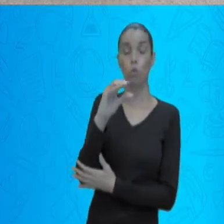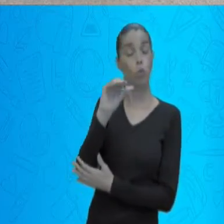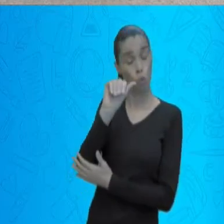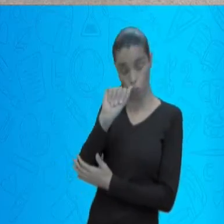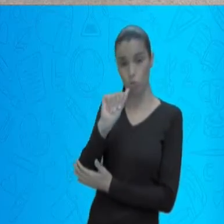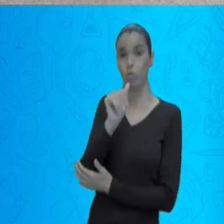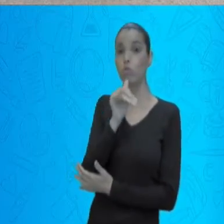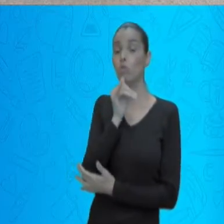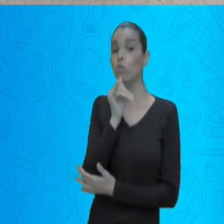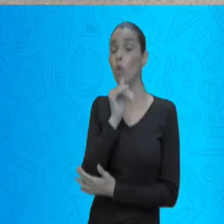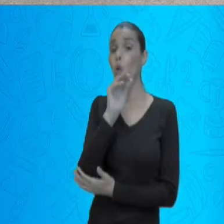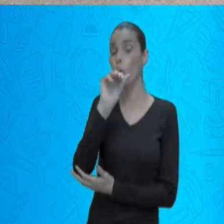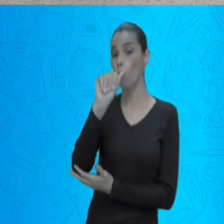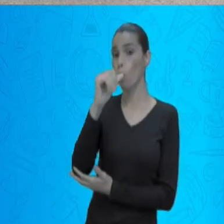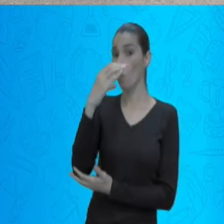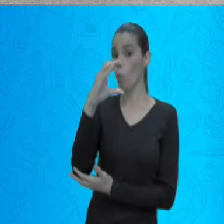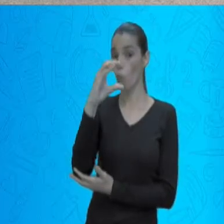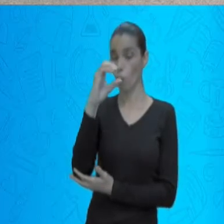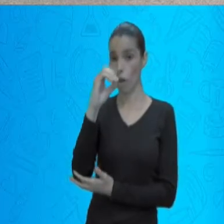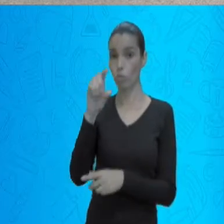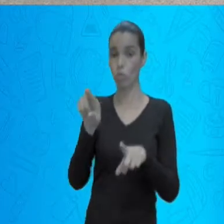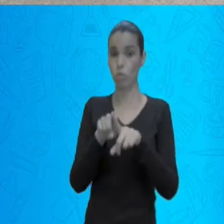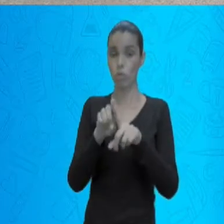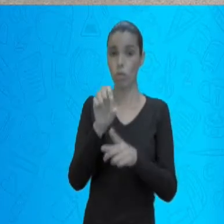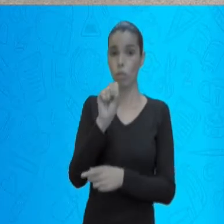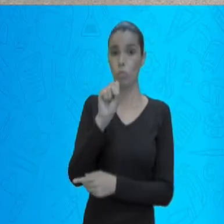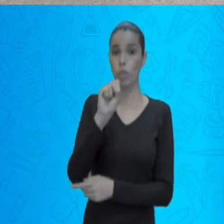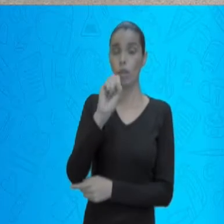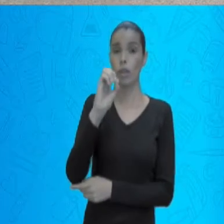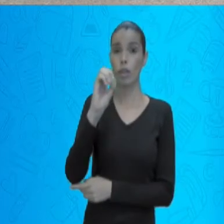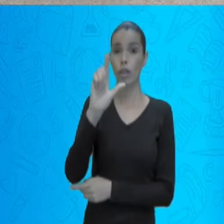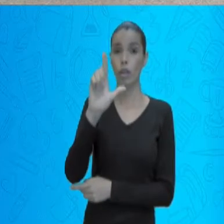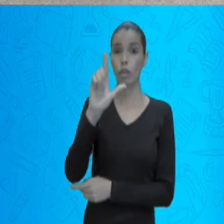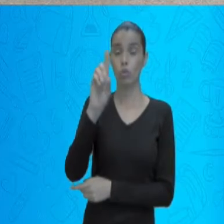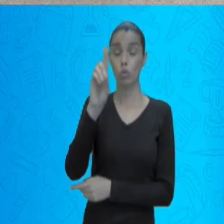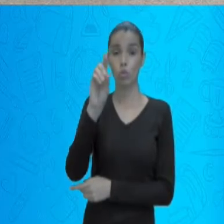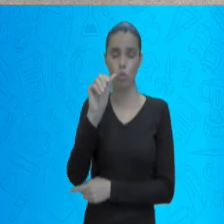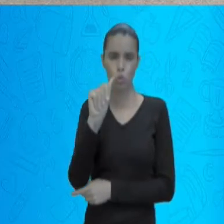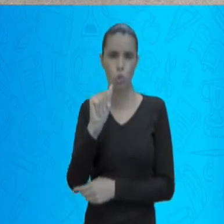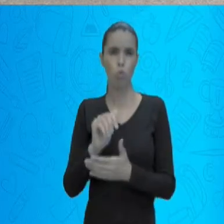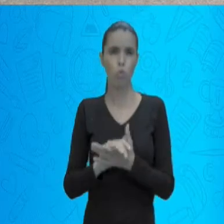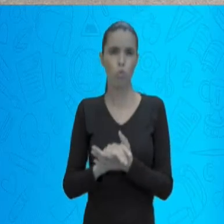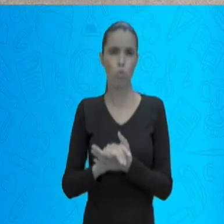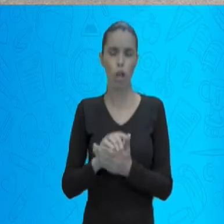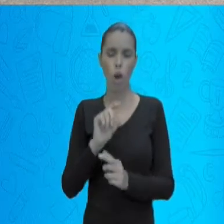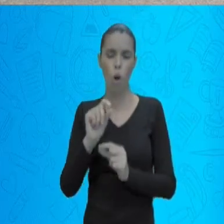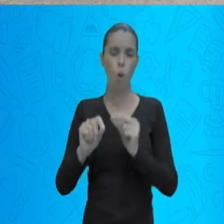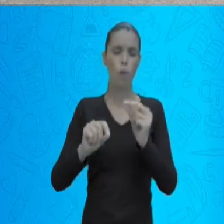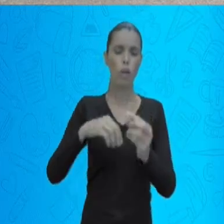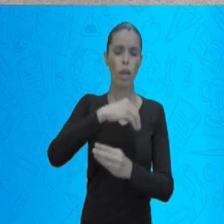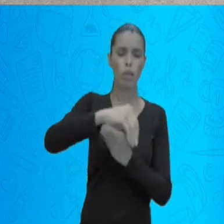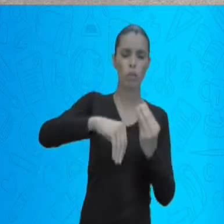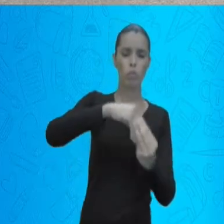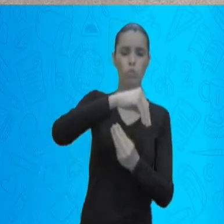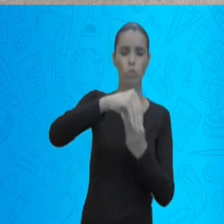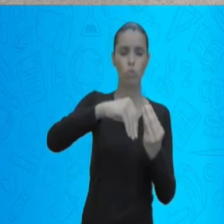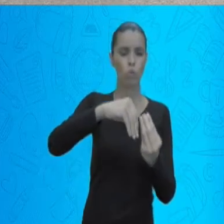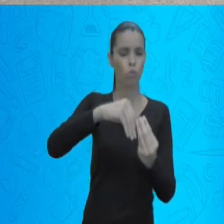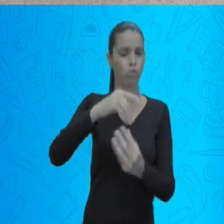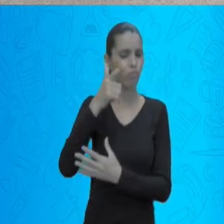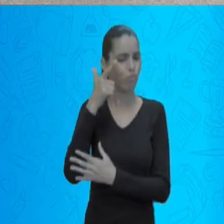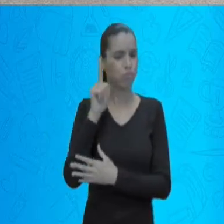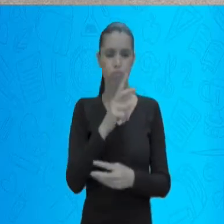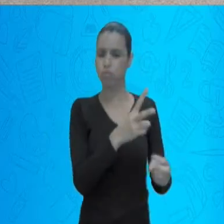a solda, a gente não consegue identificar o que é que foi misturado para resultar